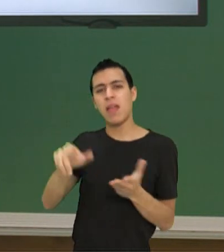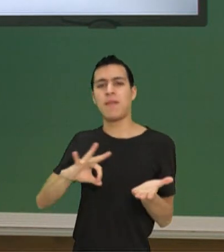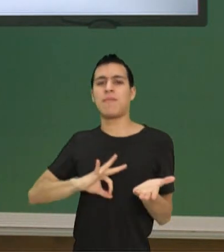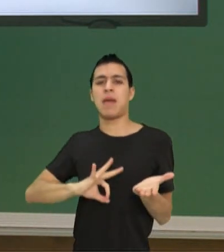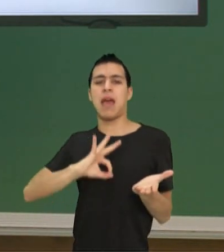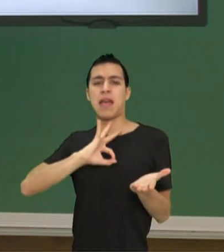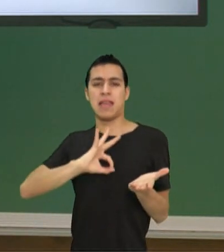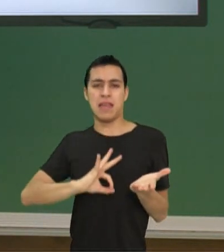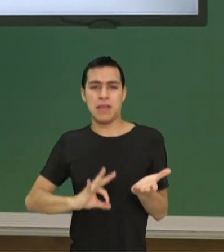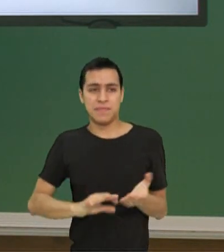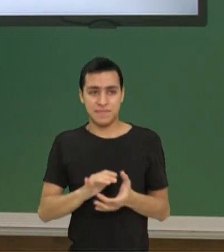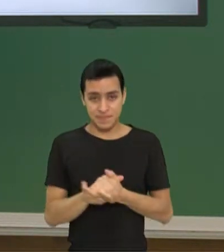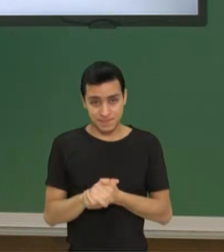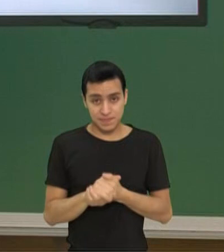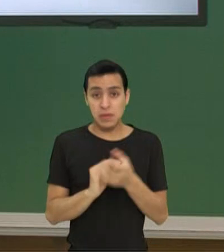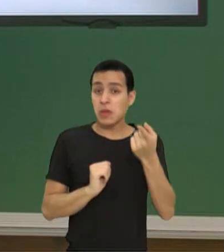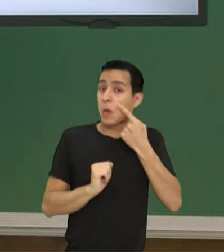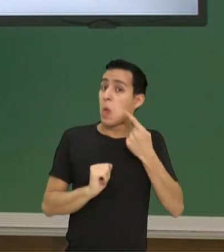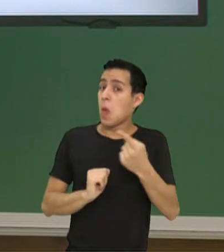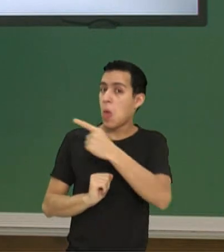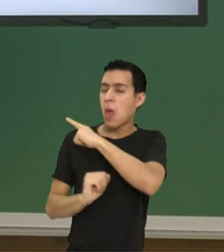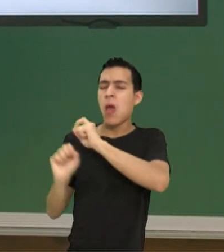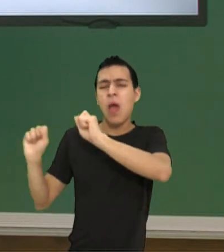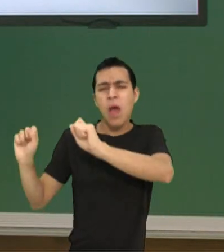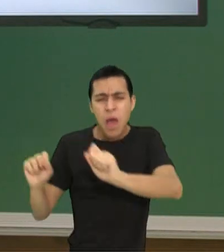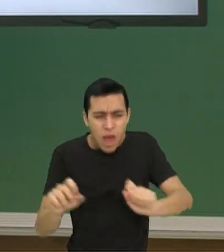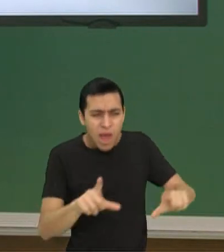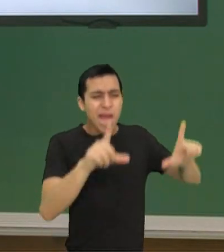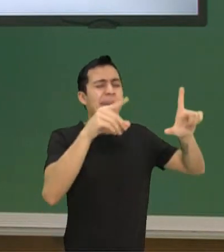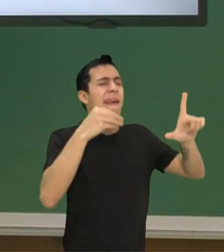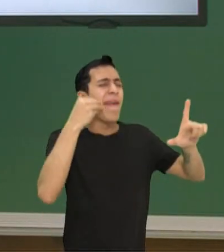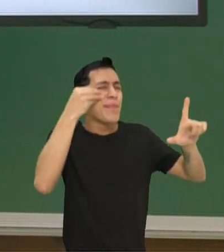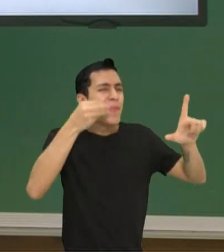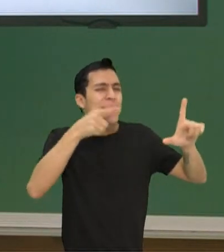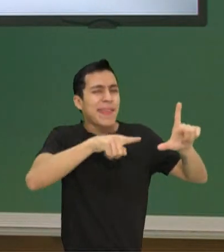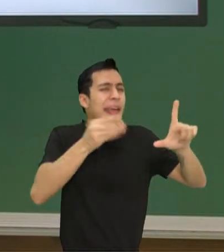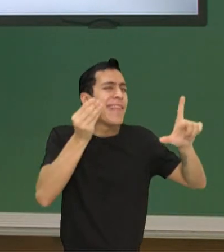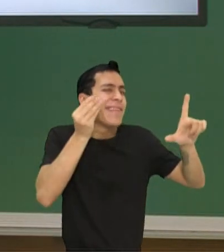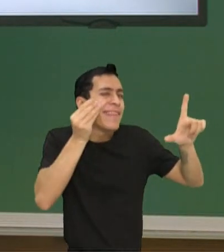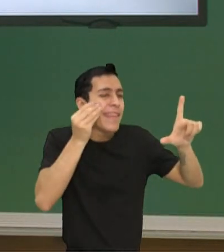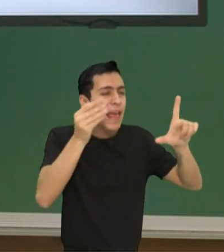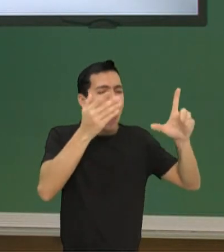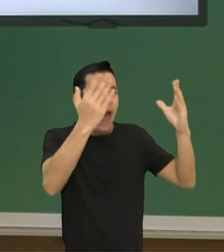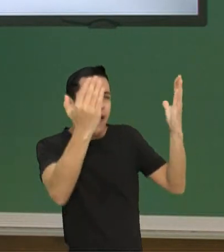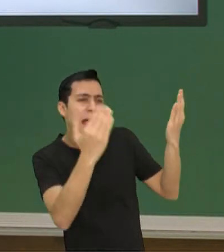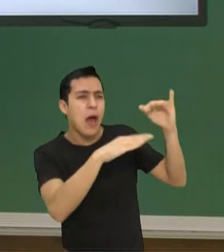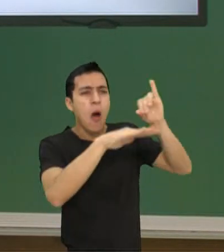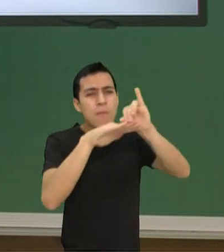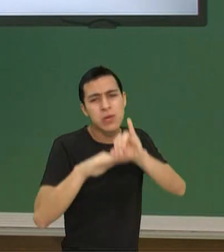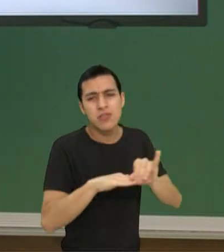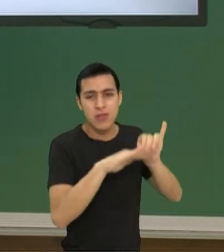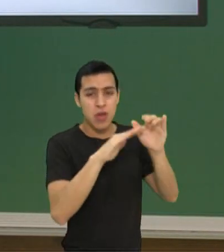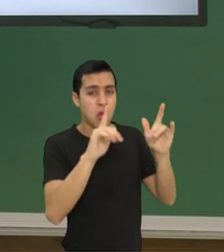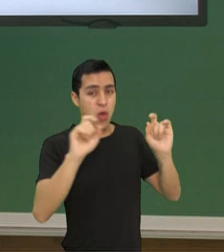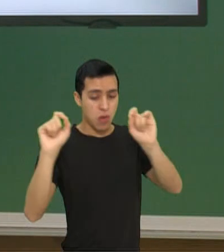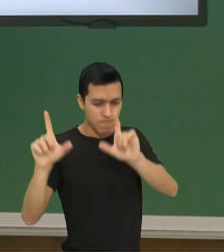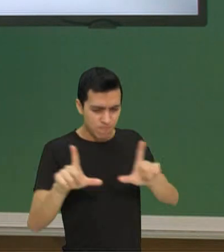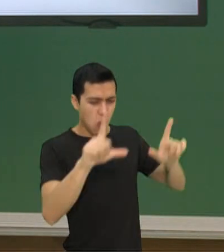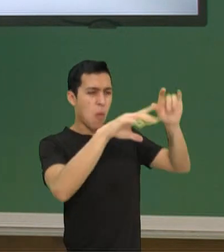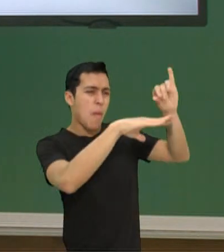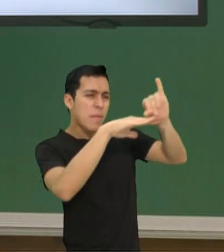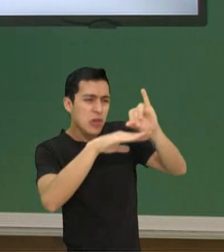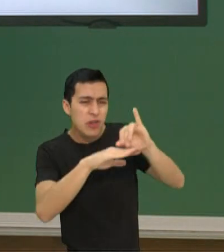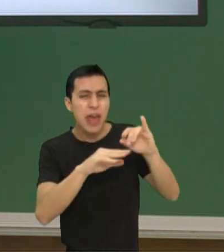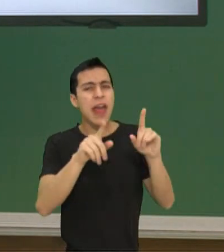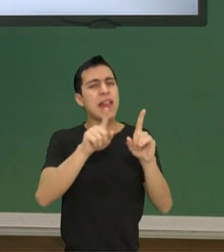falei para vocês, um experimento dentro da história. Vamos analisar os objetos, gente. Os objetos e a